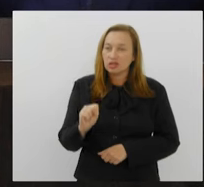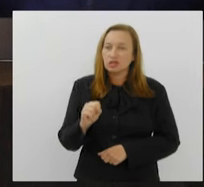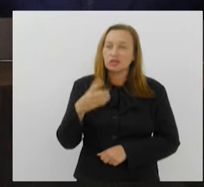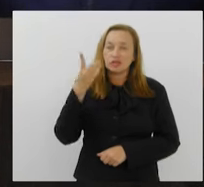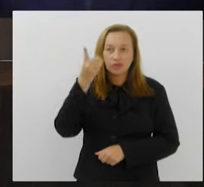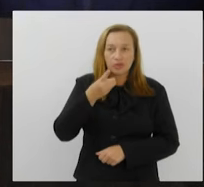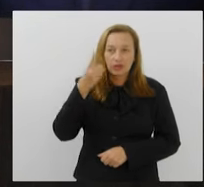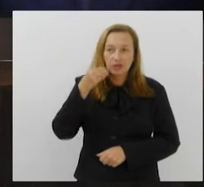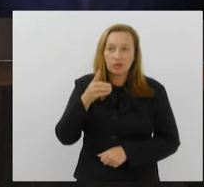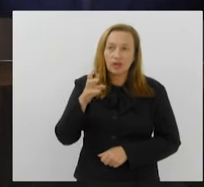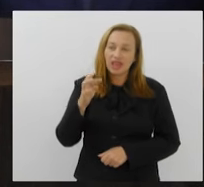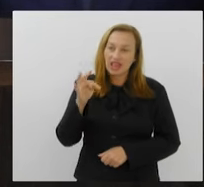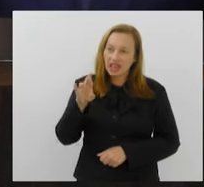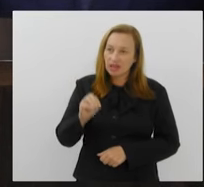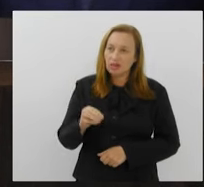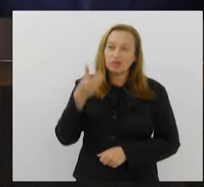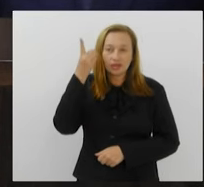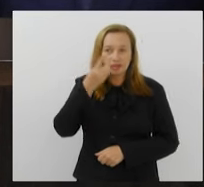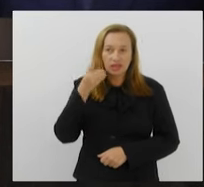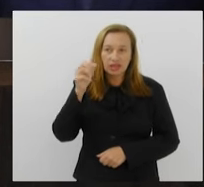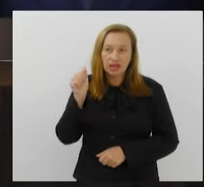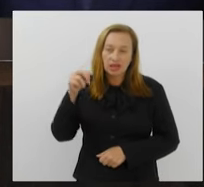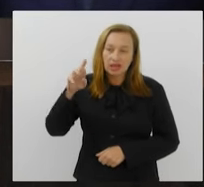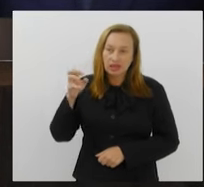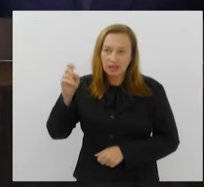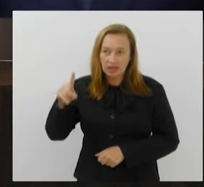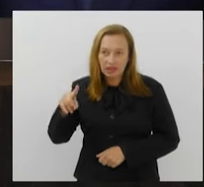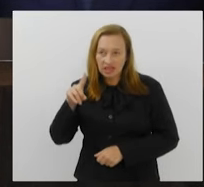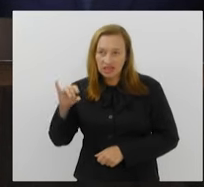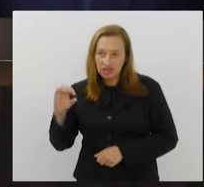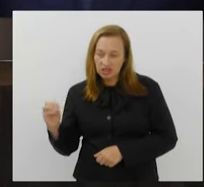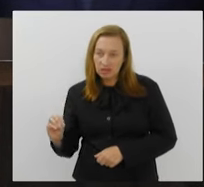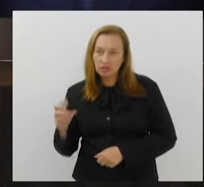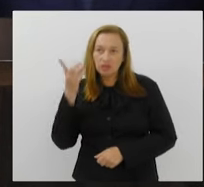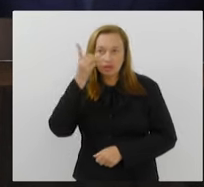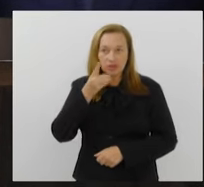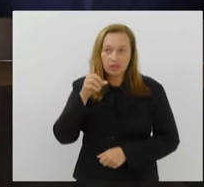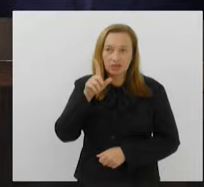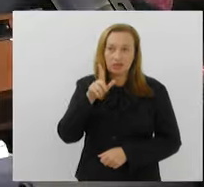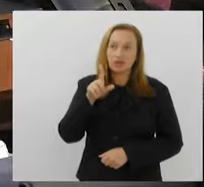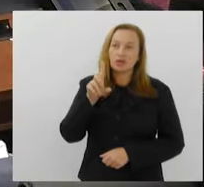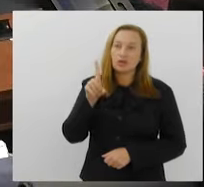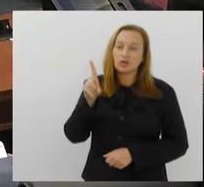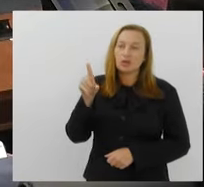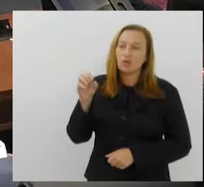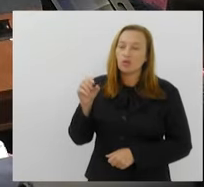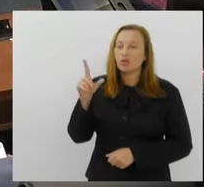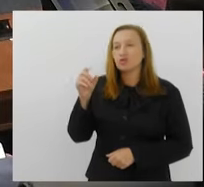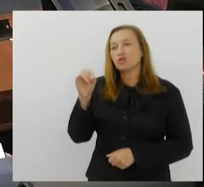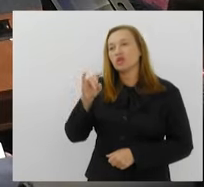Miranda, deputado Andrezinho Siciliano, deputado Vinícius Cozzolino.